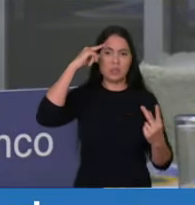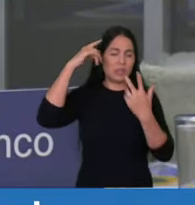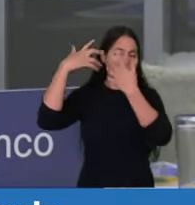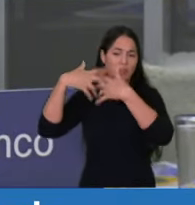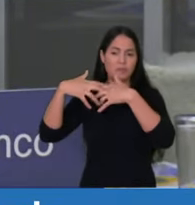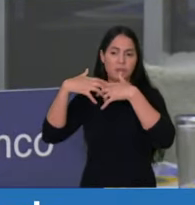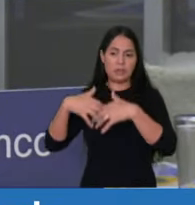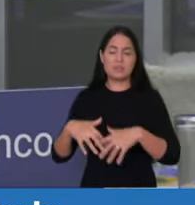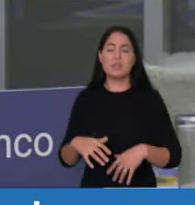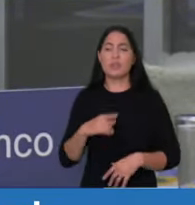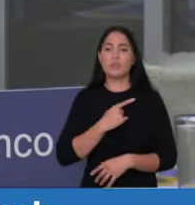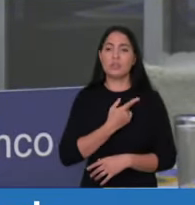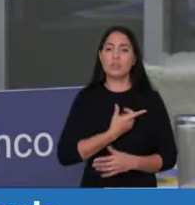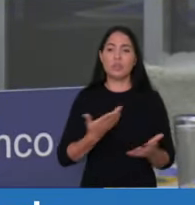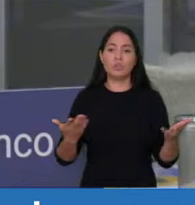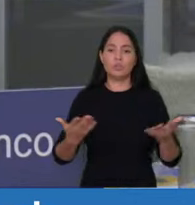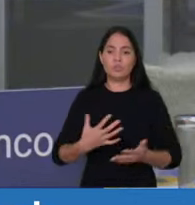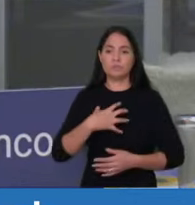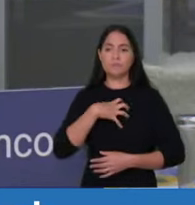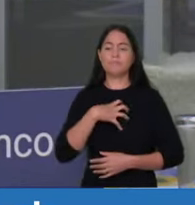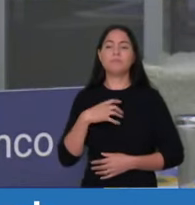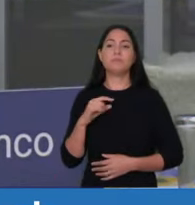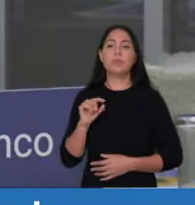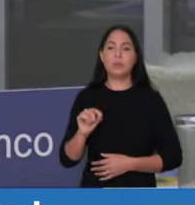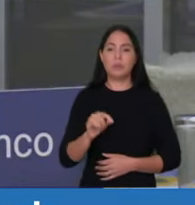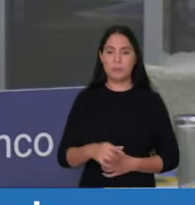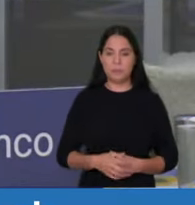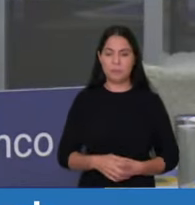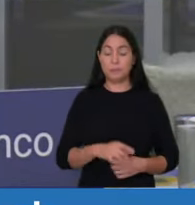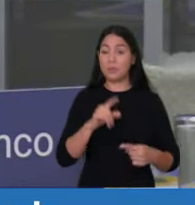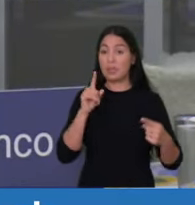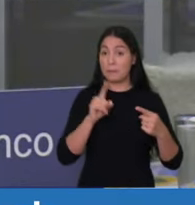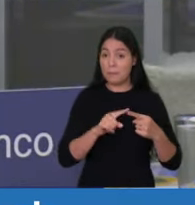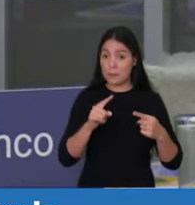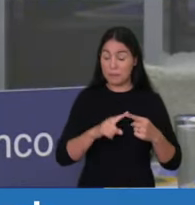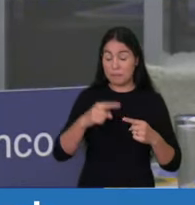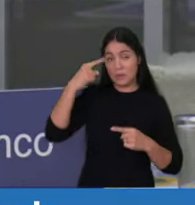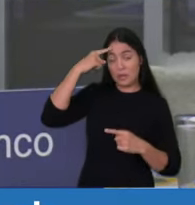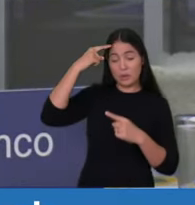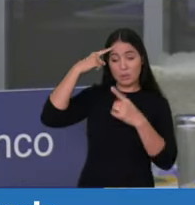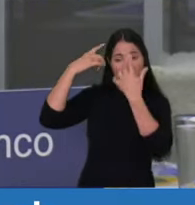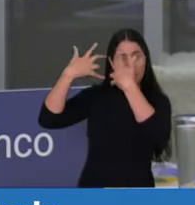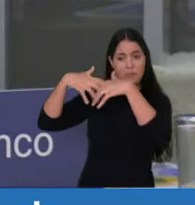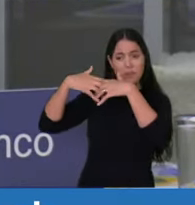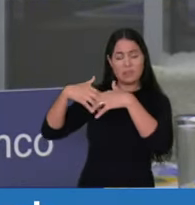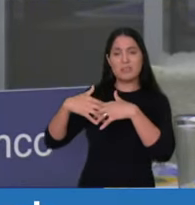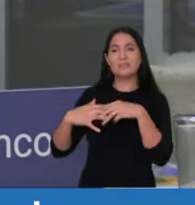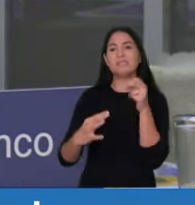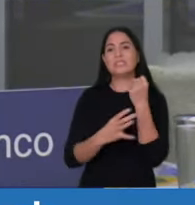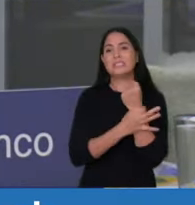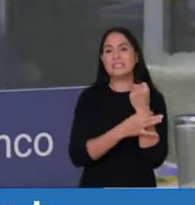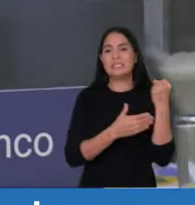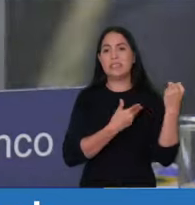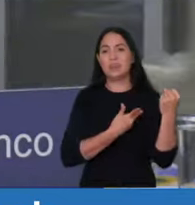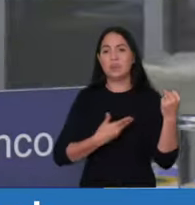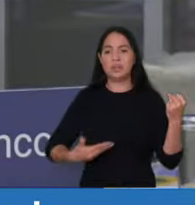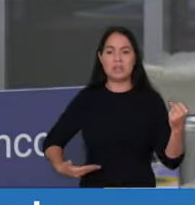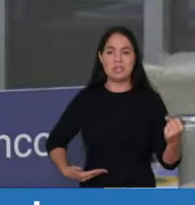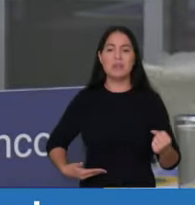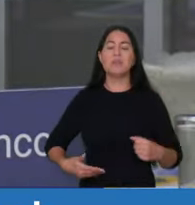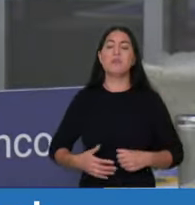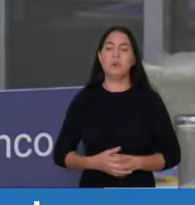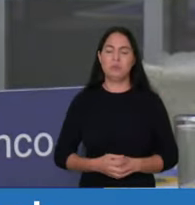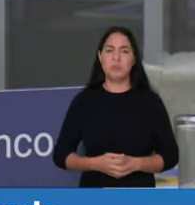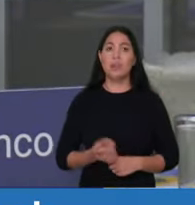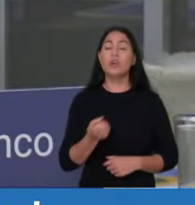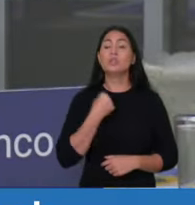hoje nos traz. A primeira delas é uma reflexão sobre a segurança pública. Nós estamos aqui